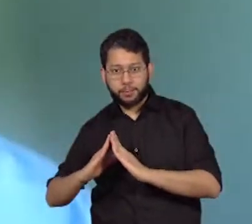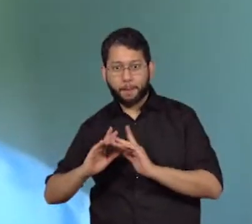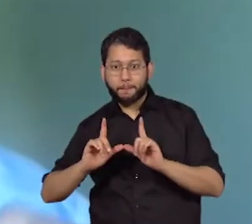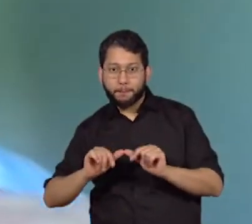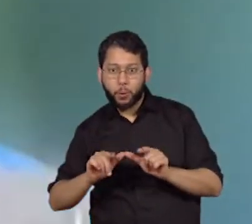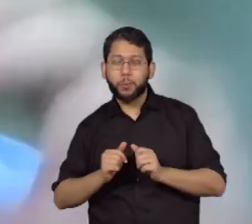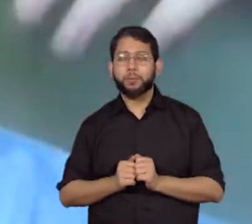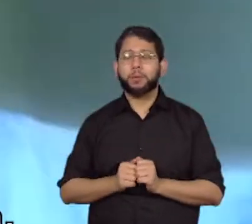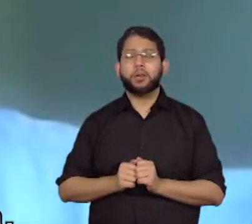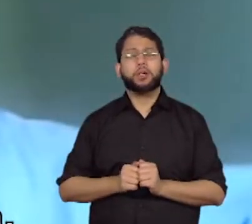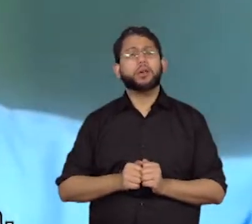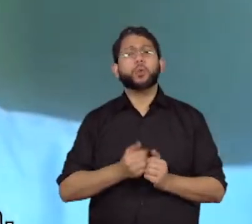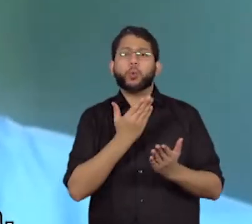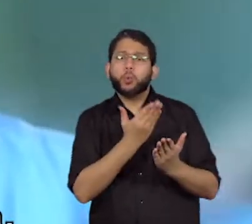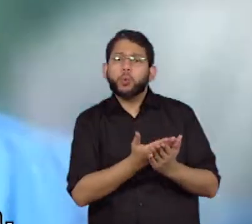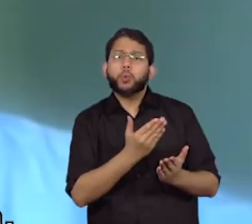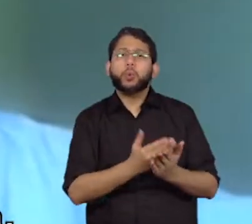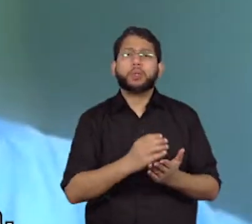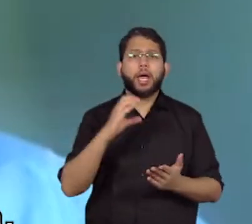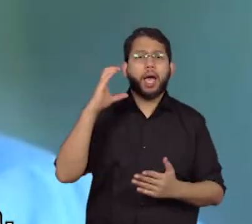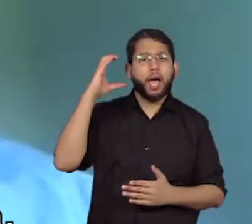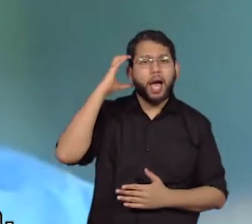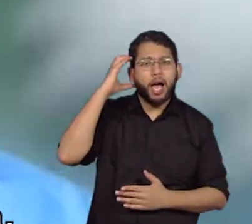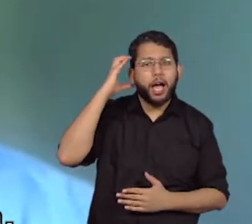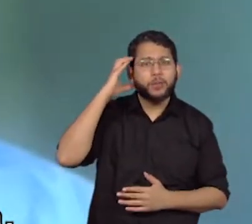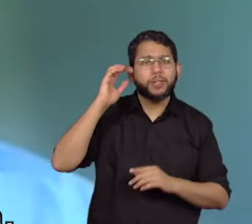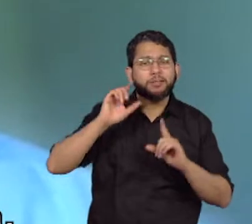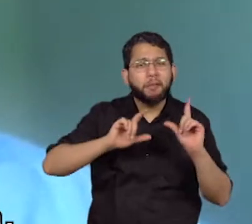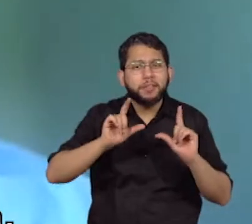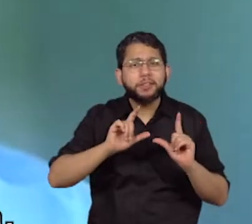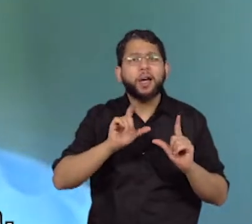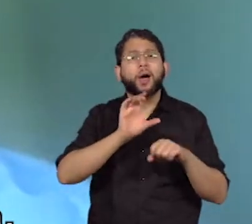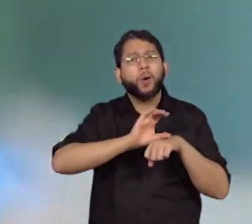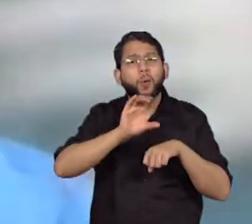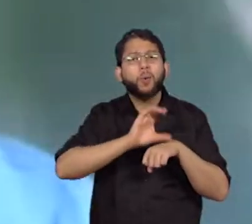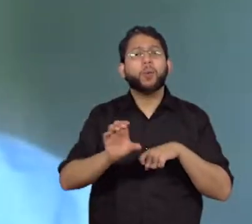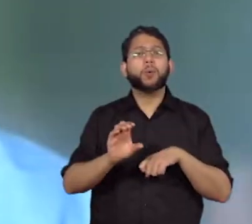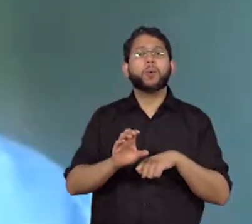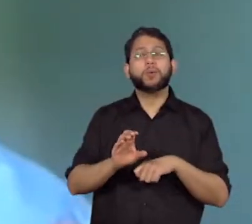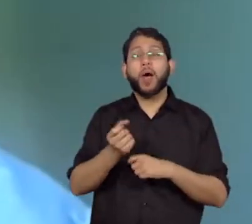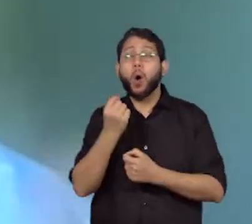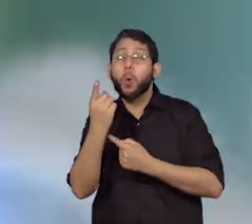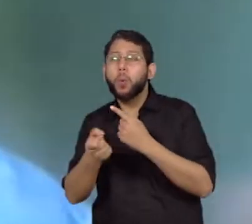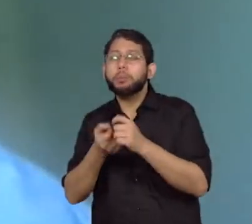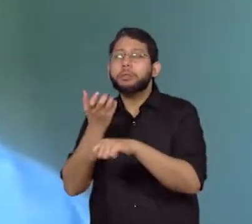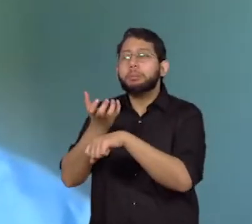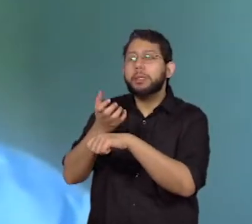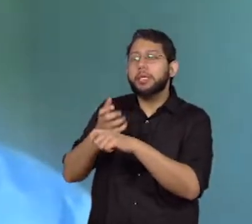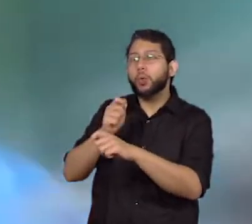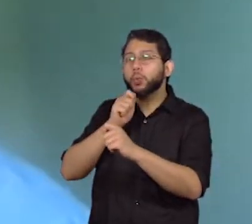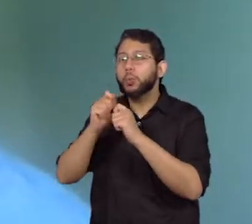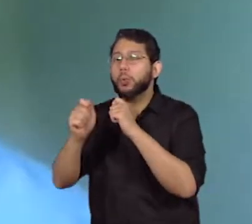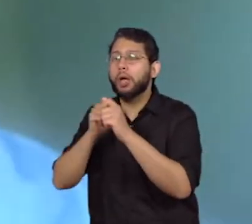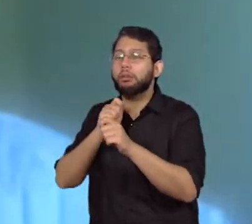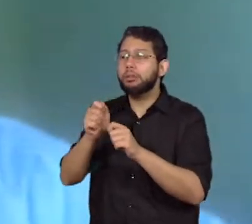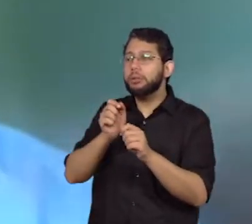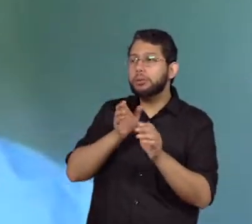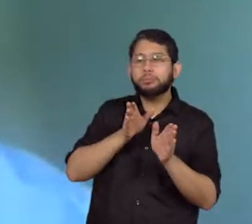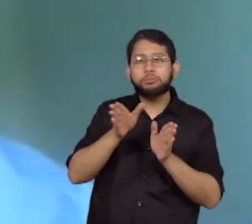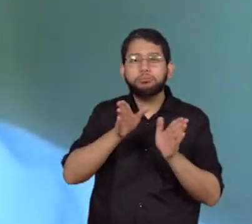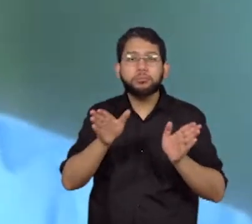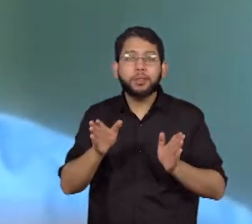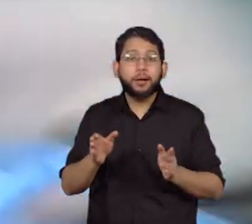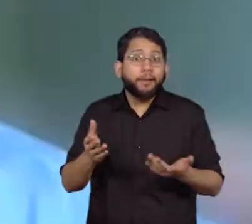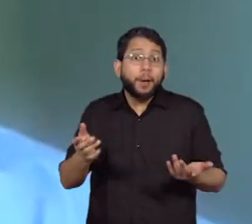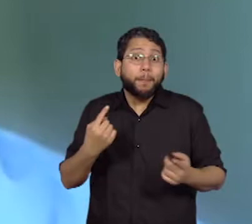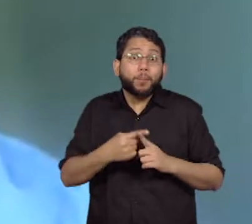fazendo rádio e TV, eu fazia algumas aulas de jornalismo também, quando podia, porque eu, assim, esponja,